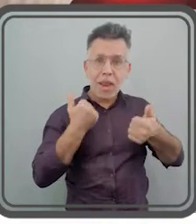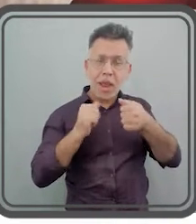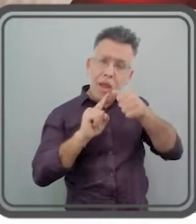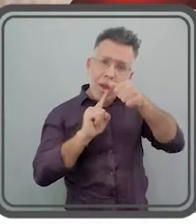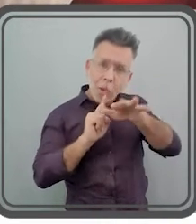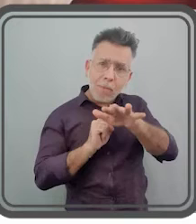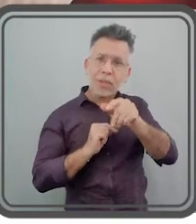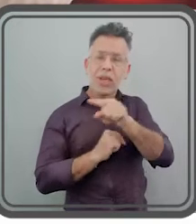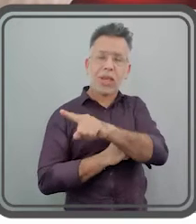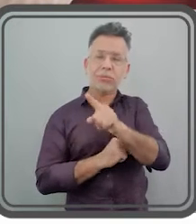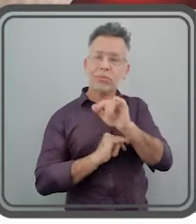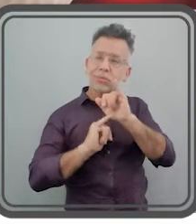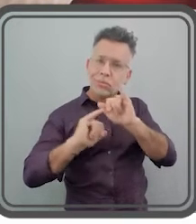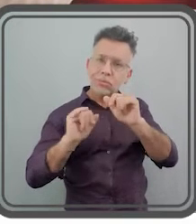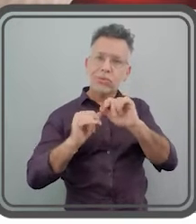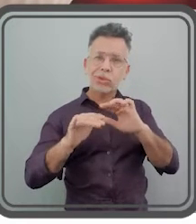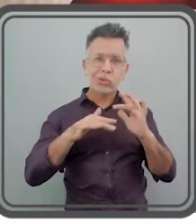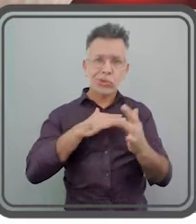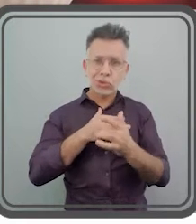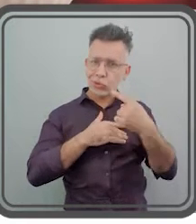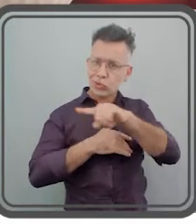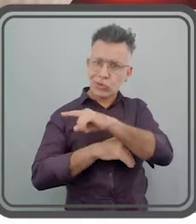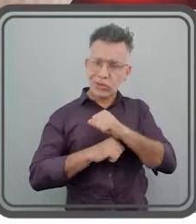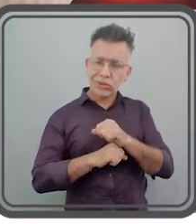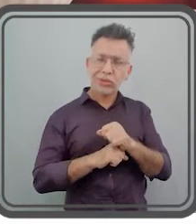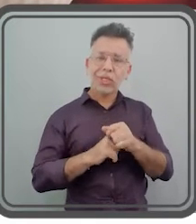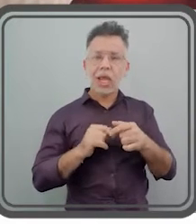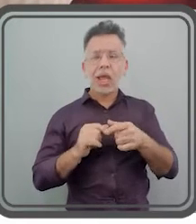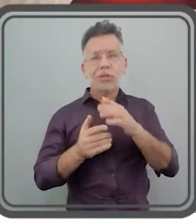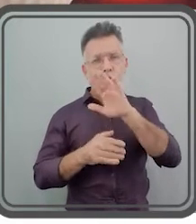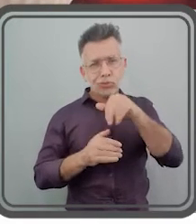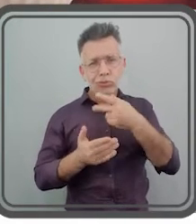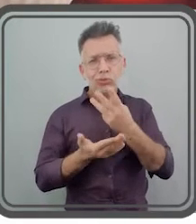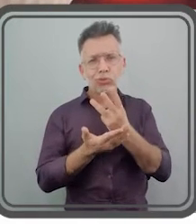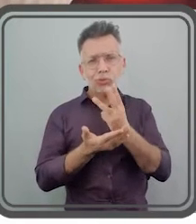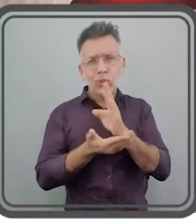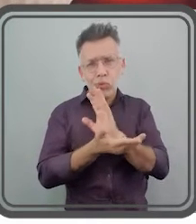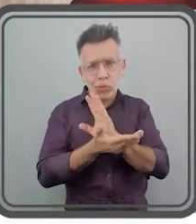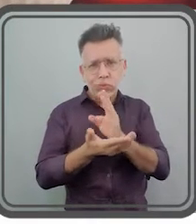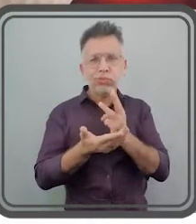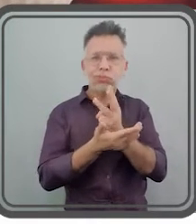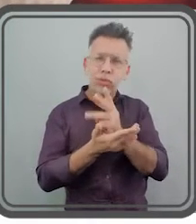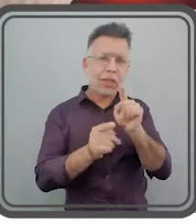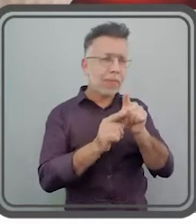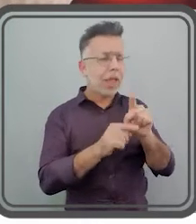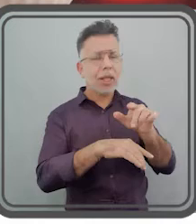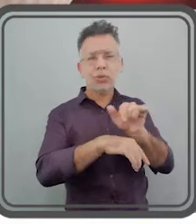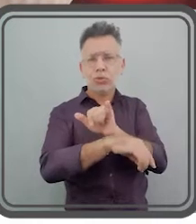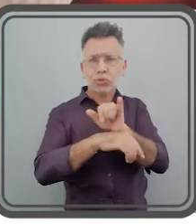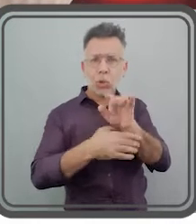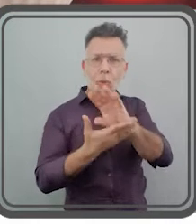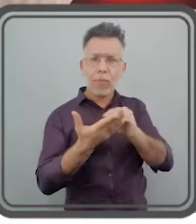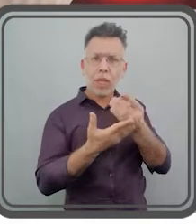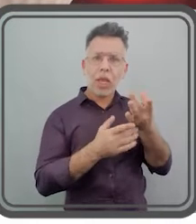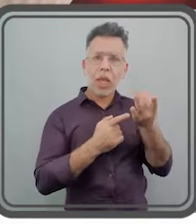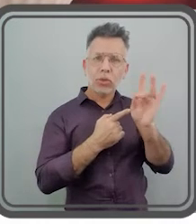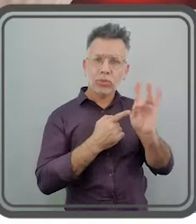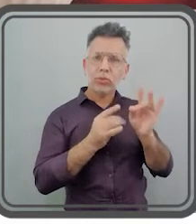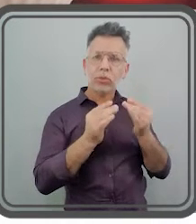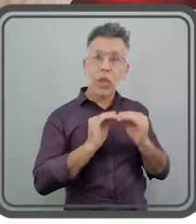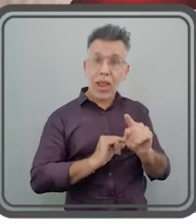fica aqui no compartilhar da Joga lá na sua rede a Live joga no grupo de WhatsApp pessoal que está no YouTube também copia e cola o link da Live